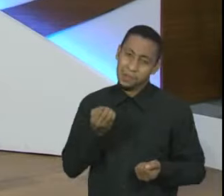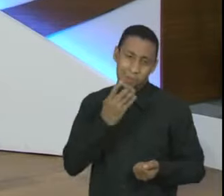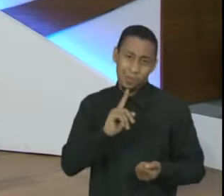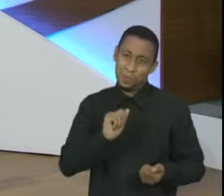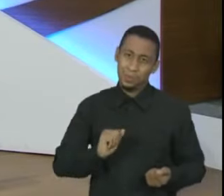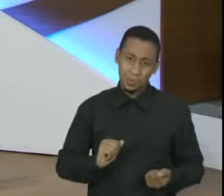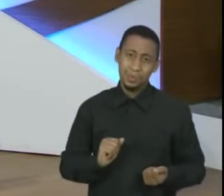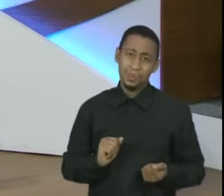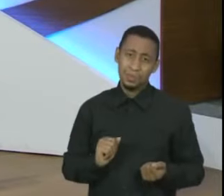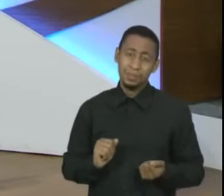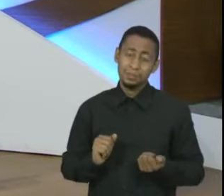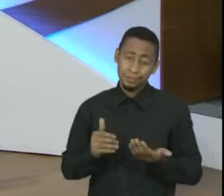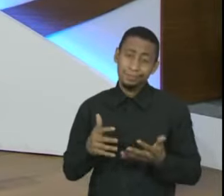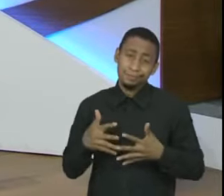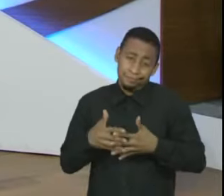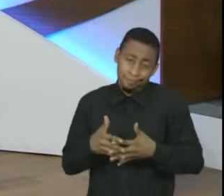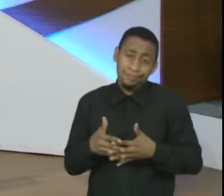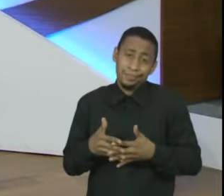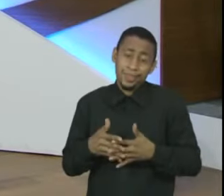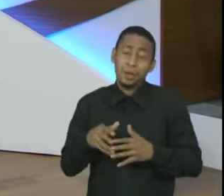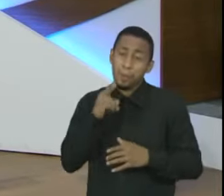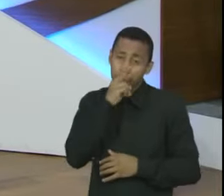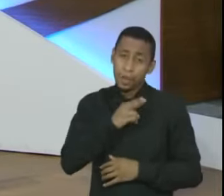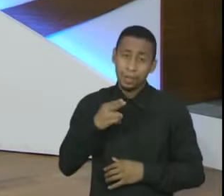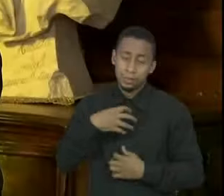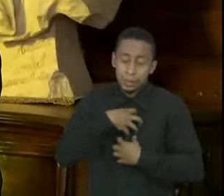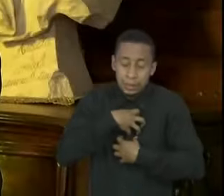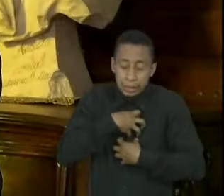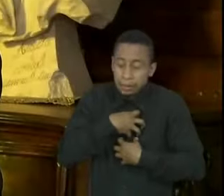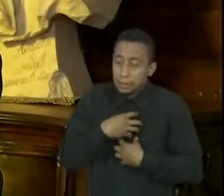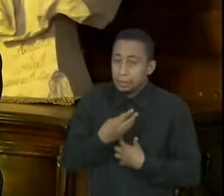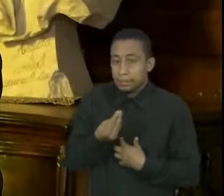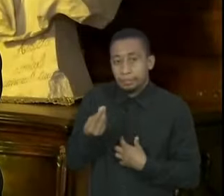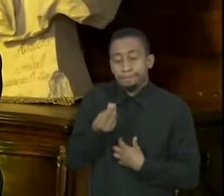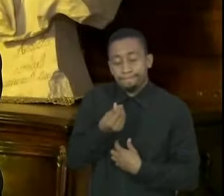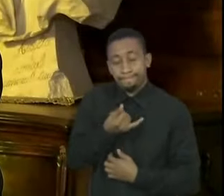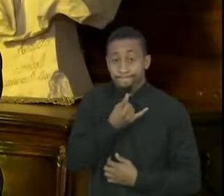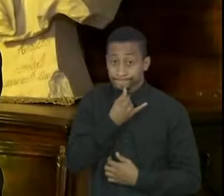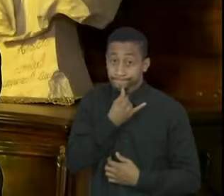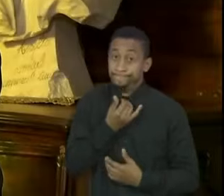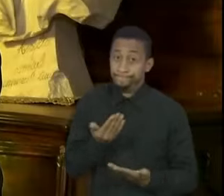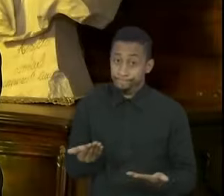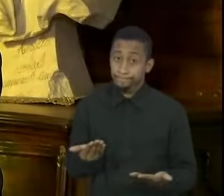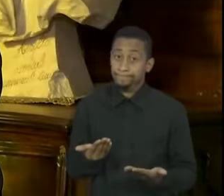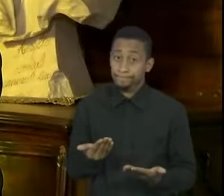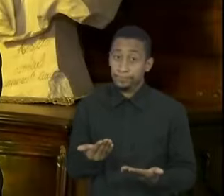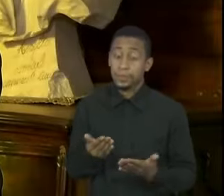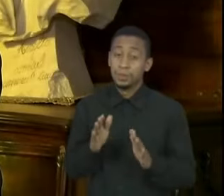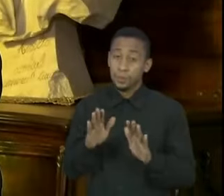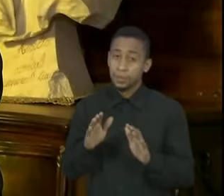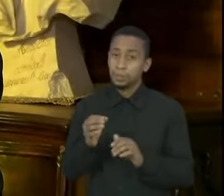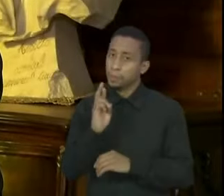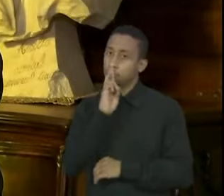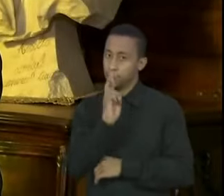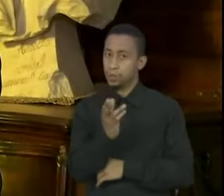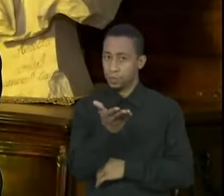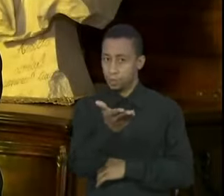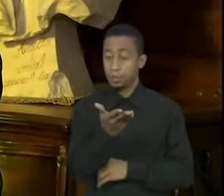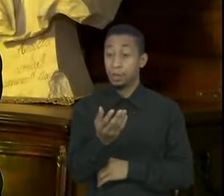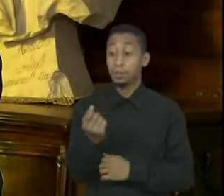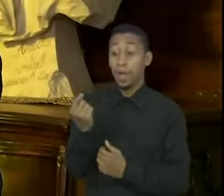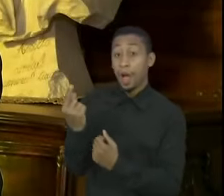como como que se deve sentir então para responder de fato é por causa de